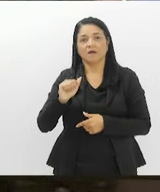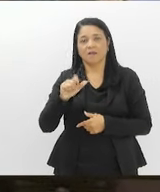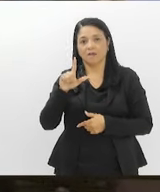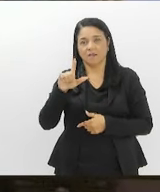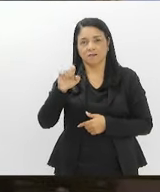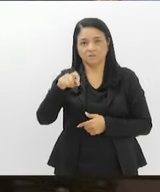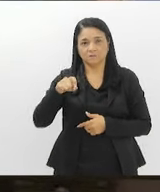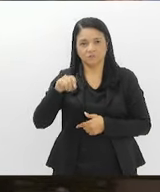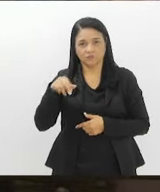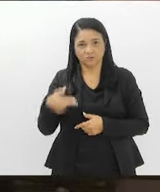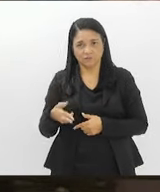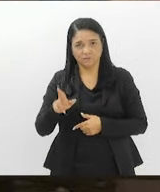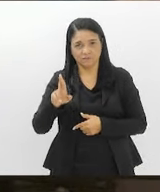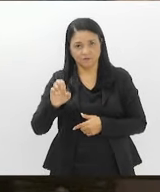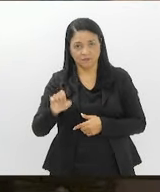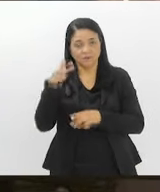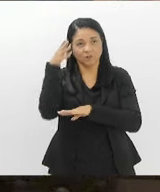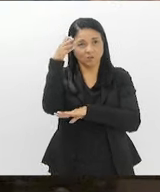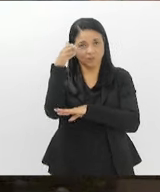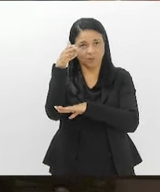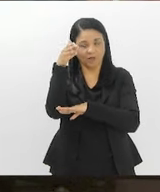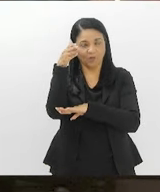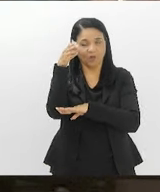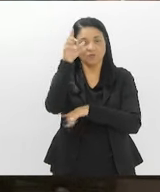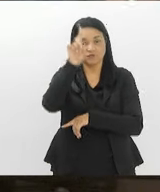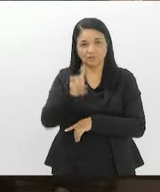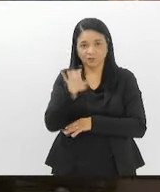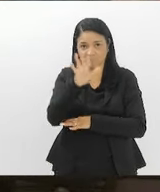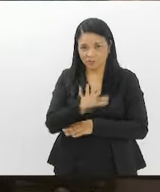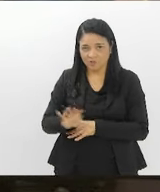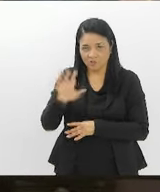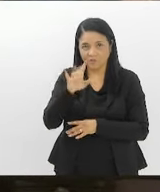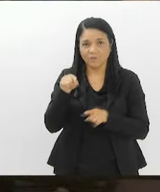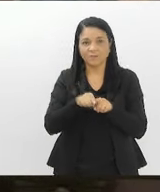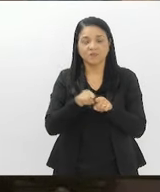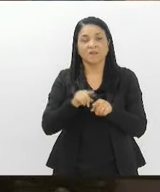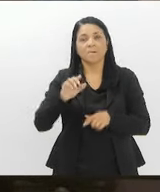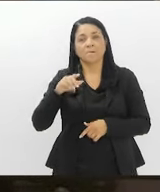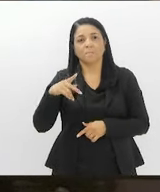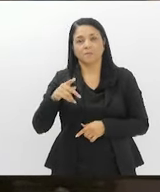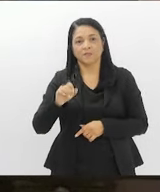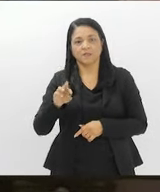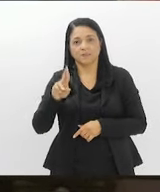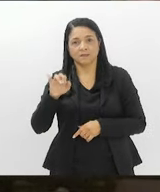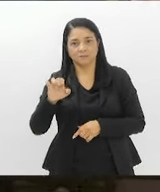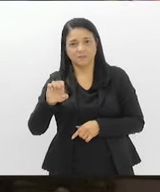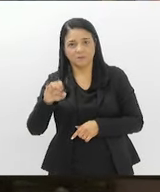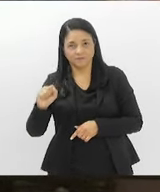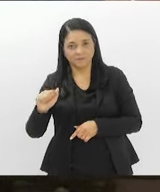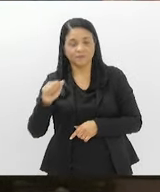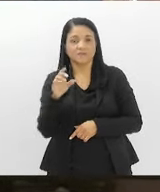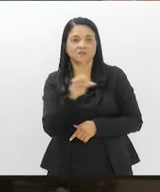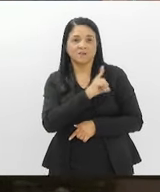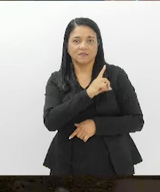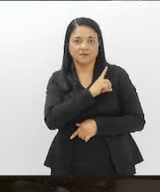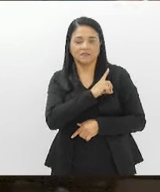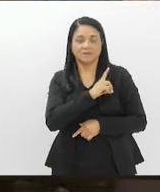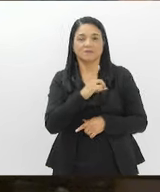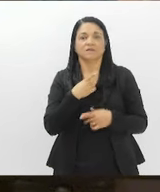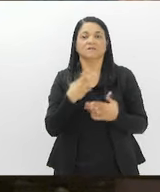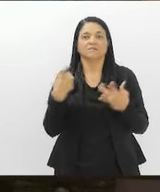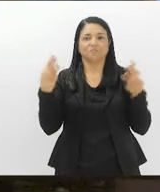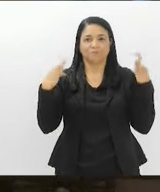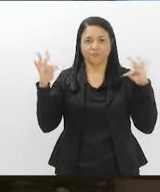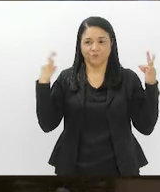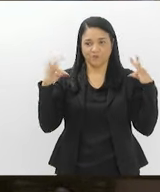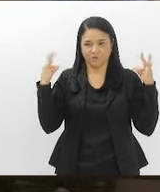gerente-geral do Hotel Windson. Patrícia Alemani, delegada da Delegacia de Turismo. Me perdoe